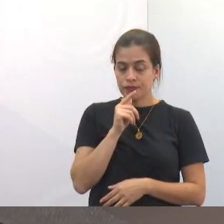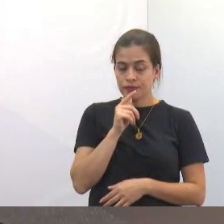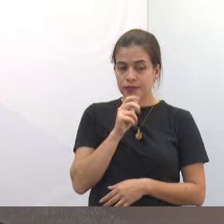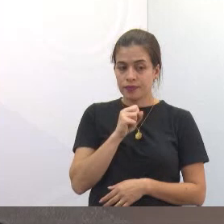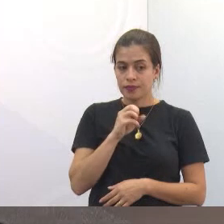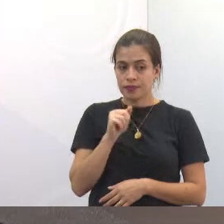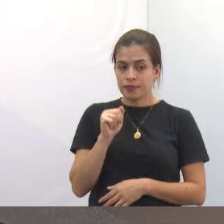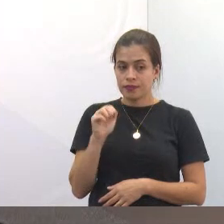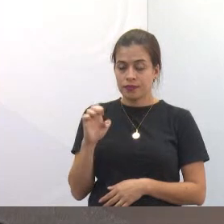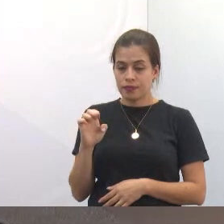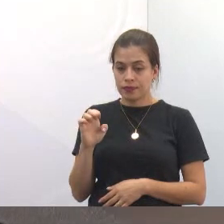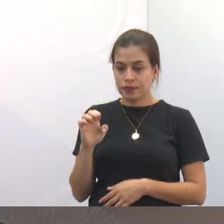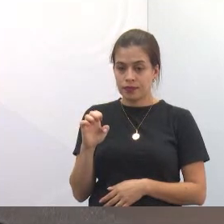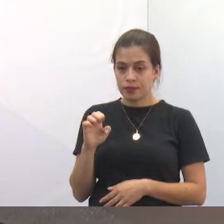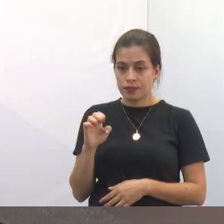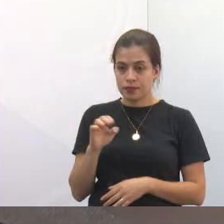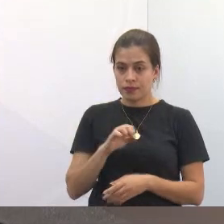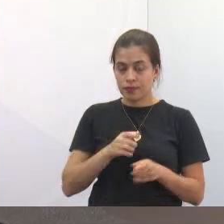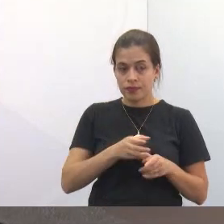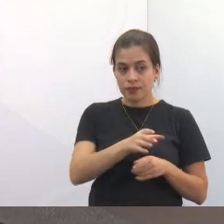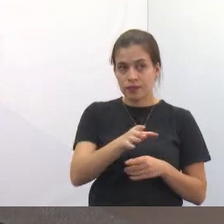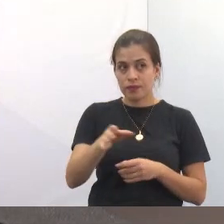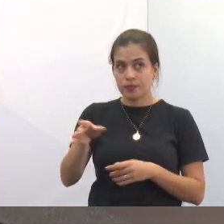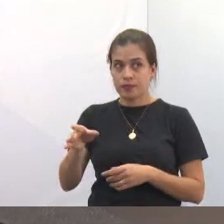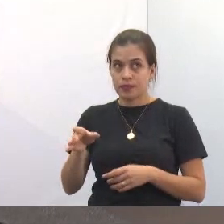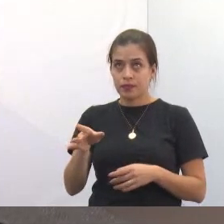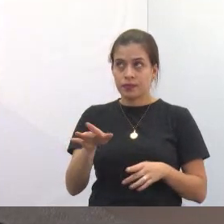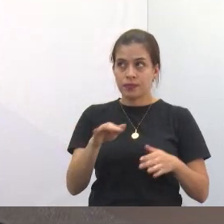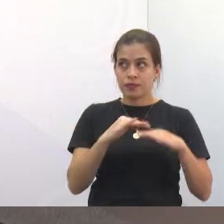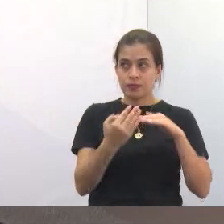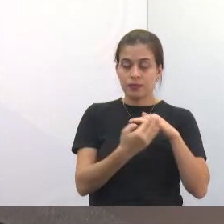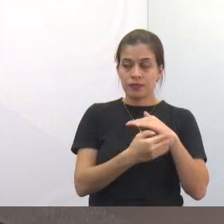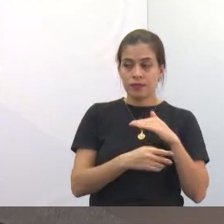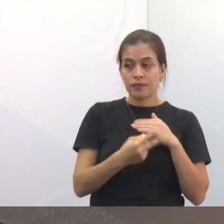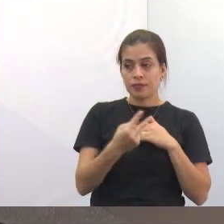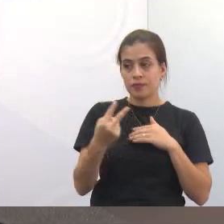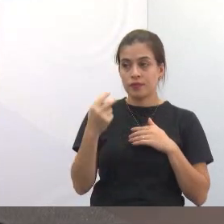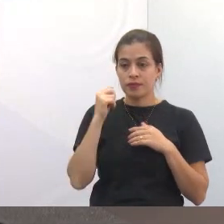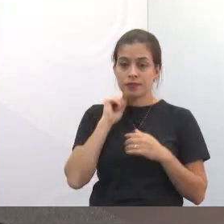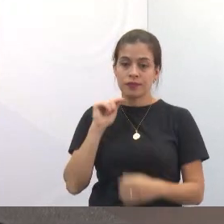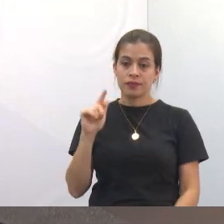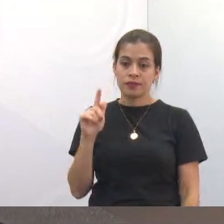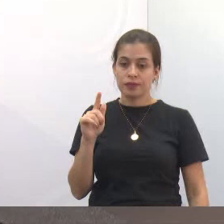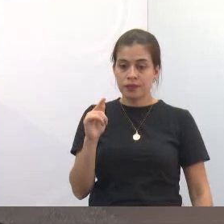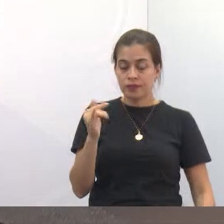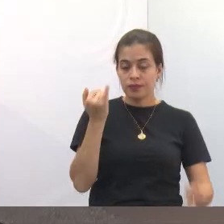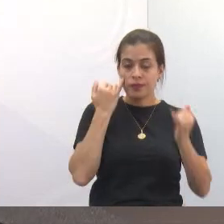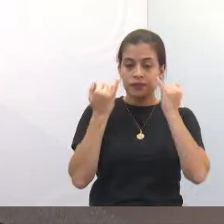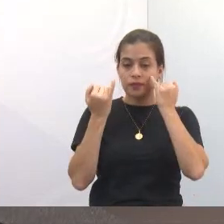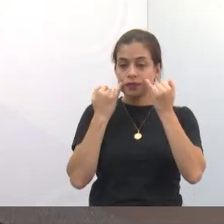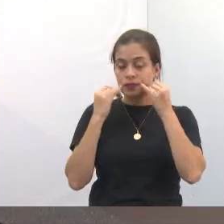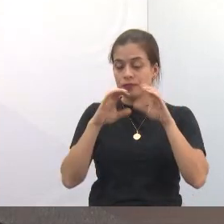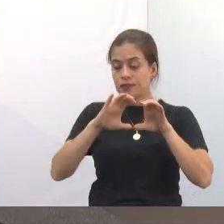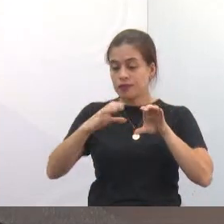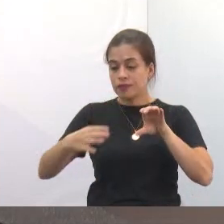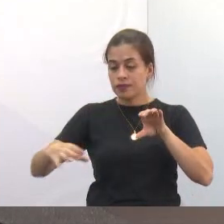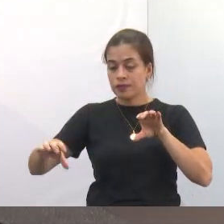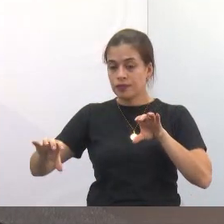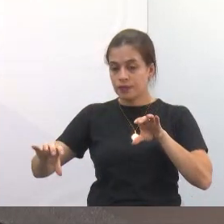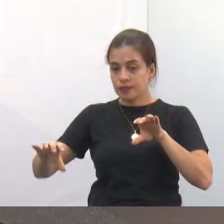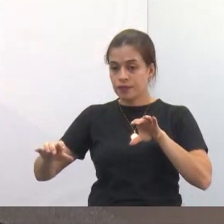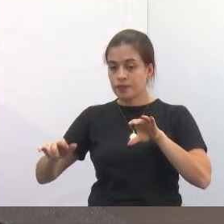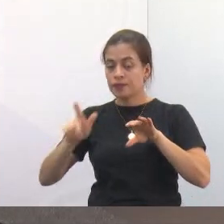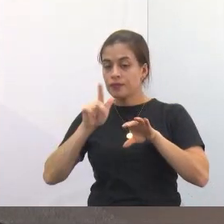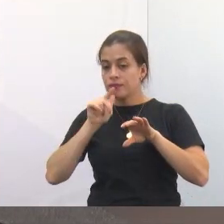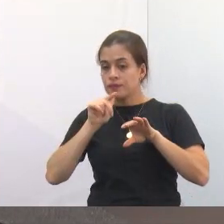de Jacareí ao município do conjunto 22 de abril, informamos que o sistema de abastecimento de água SAAE